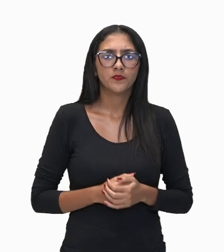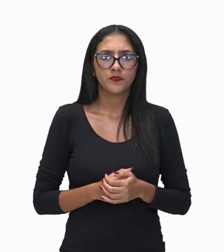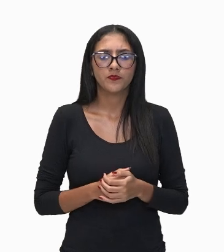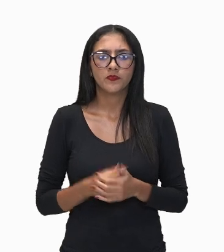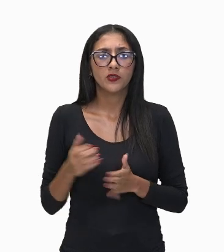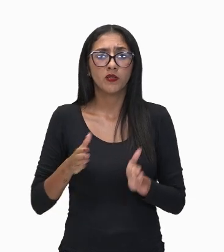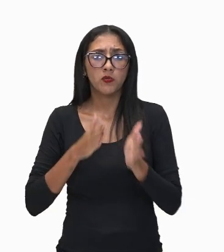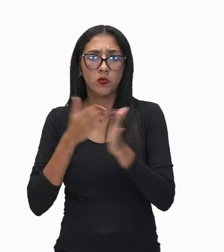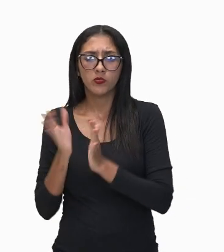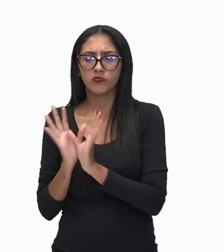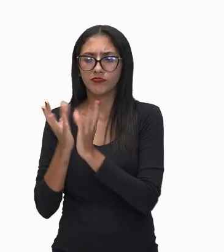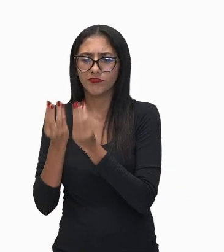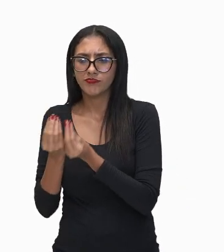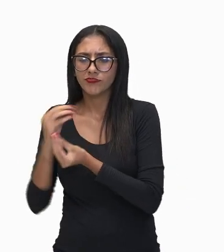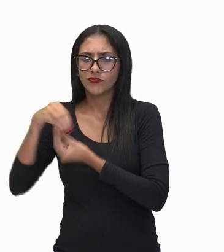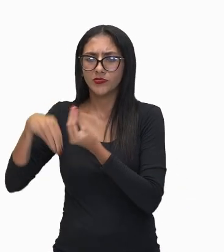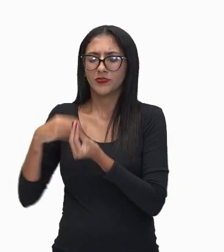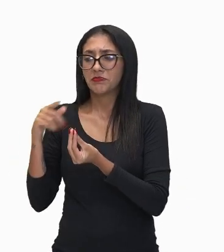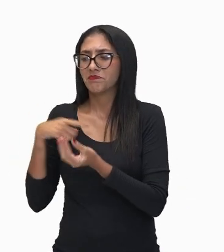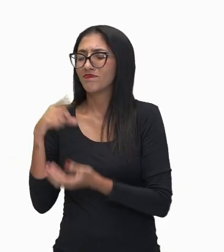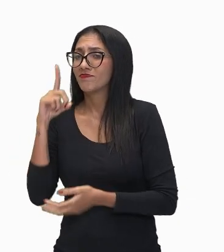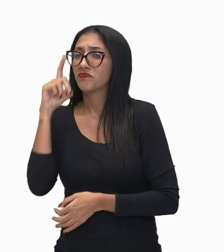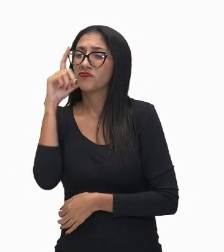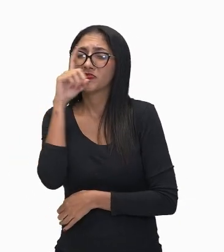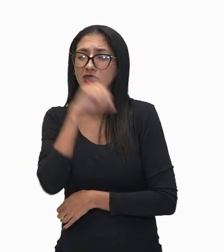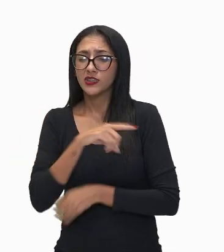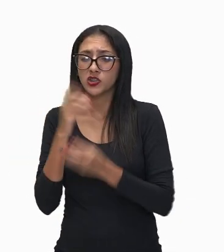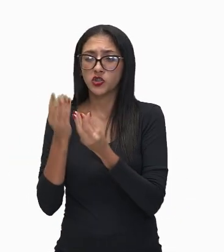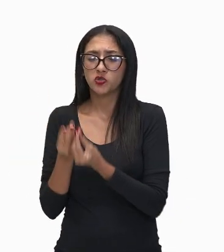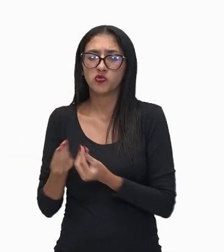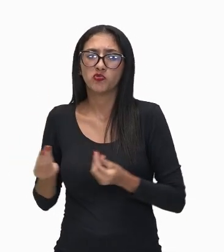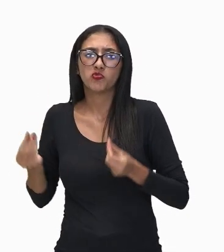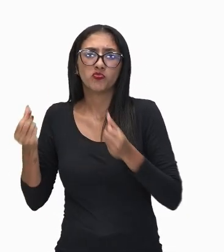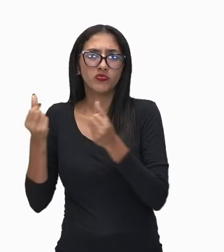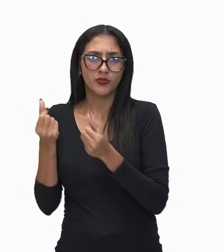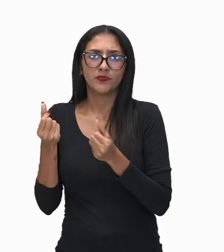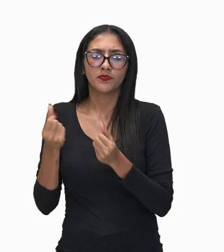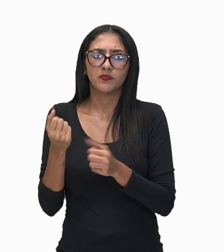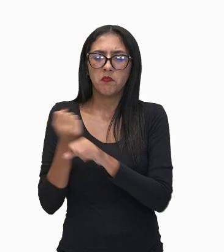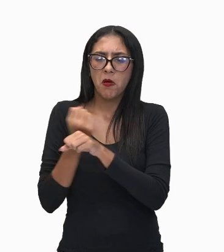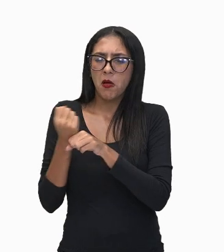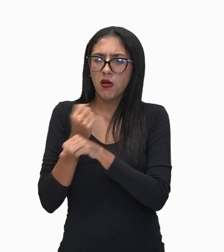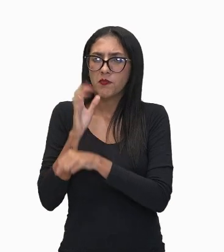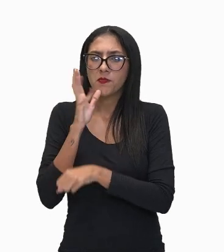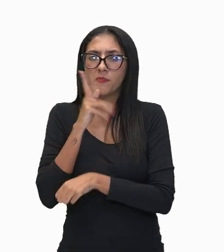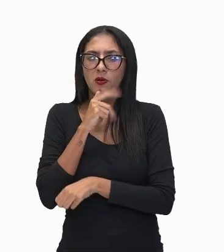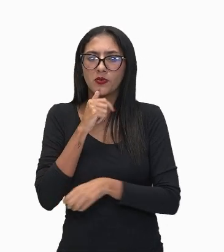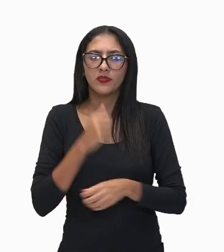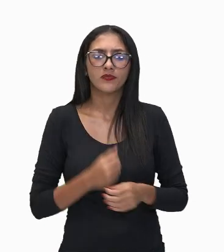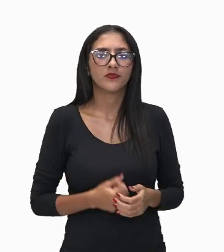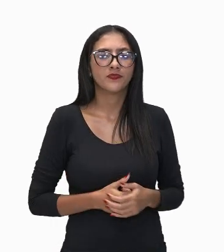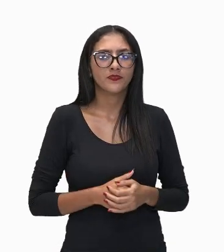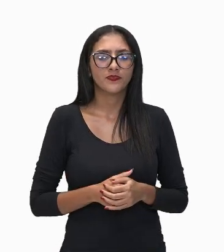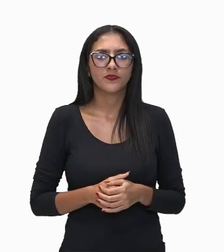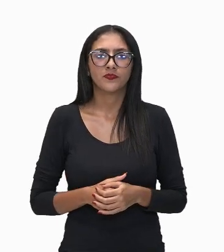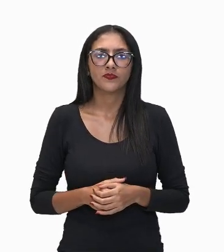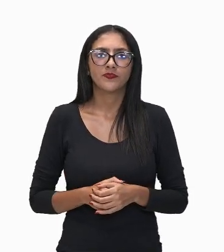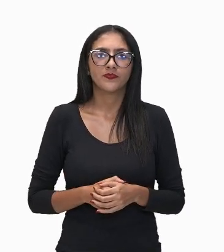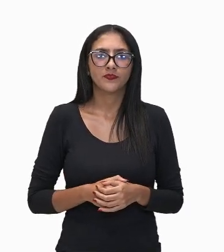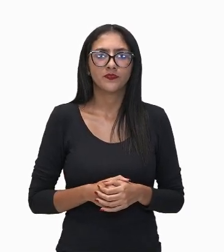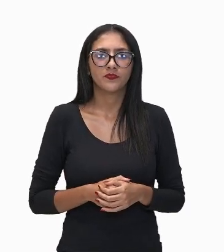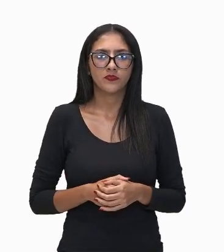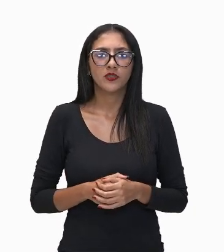Já os sintéticos, eles são difíceis de degradar por processos biológicos. Eles, geralmente,